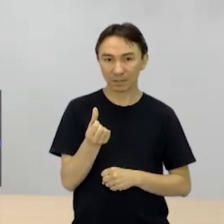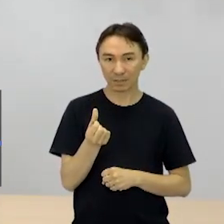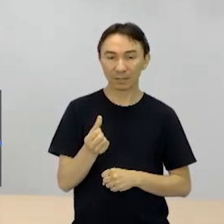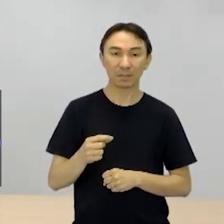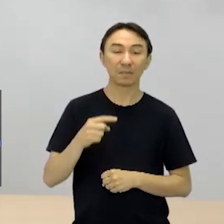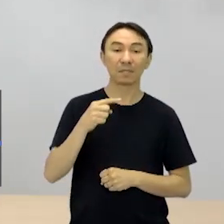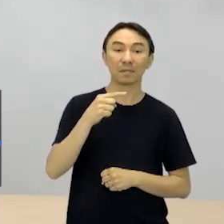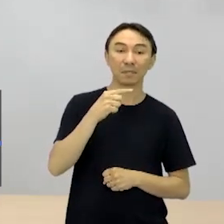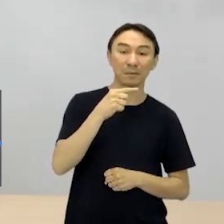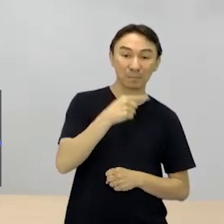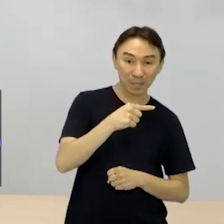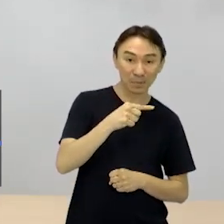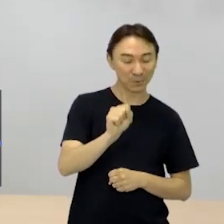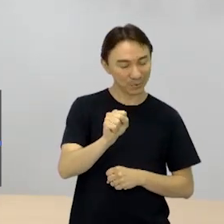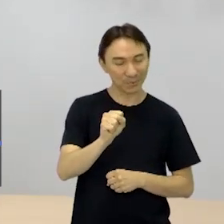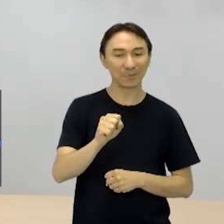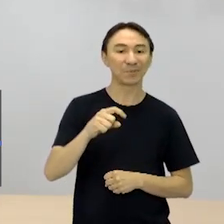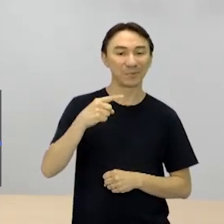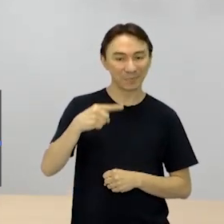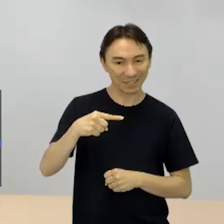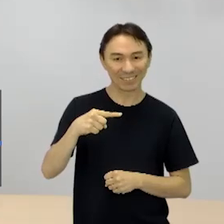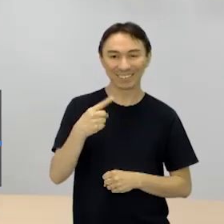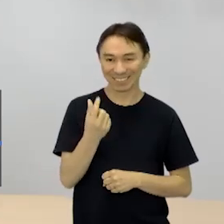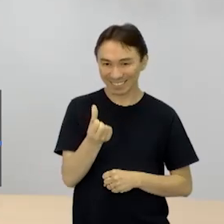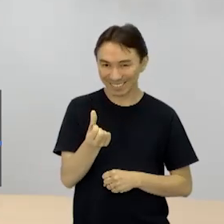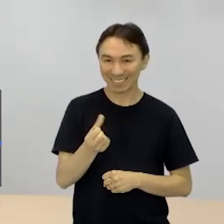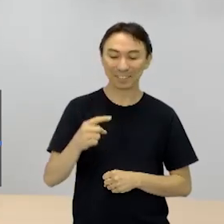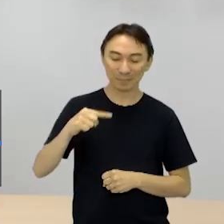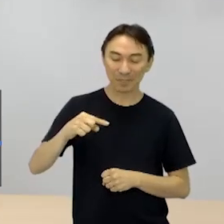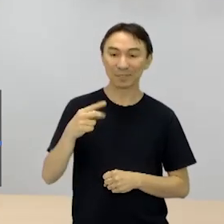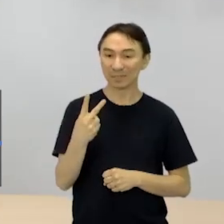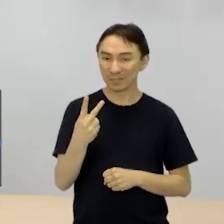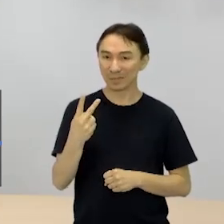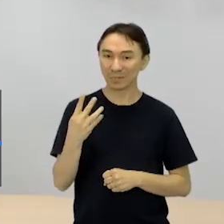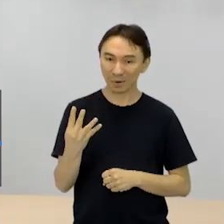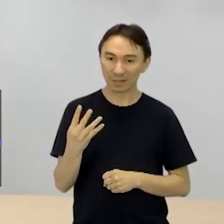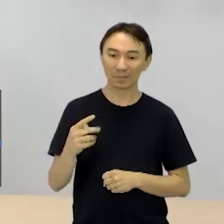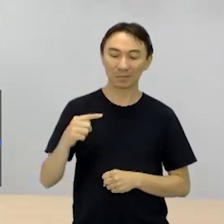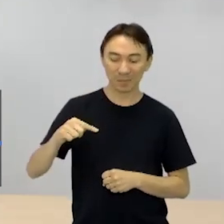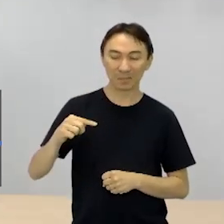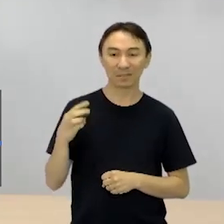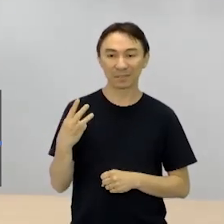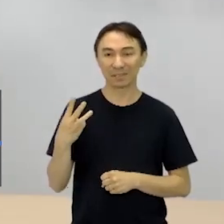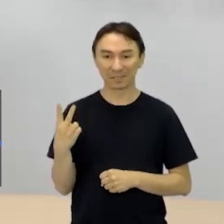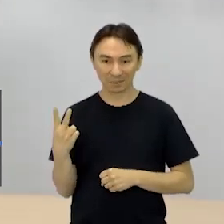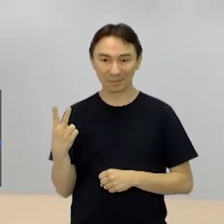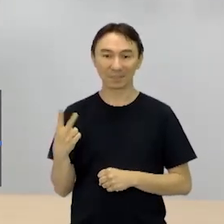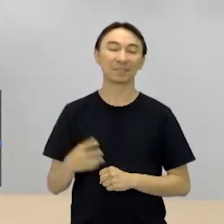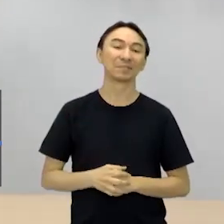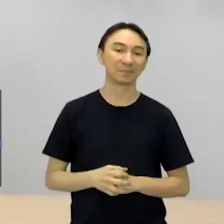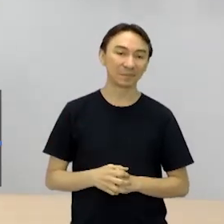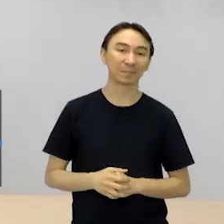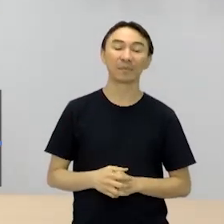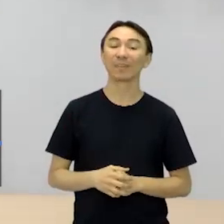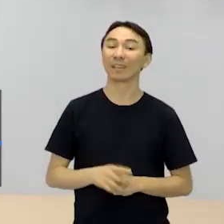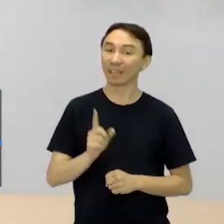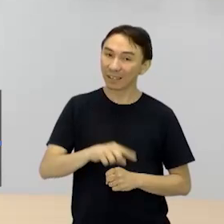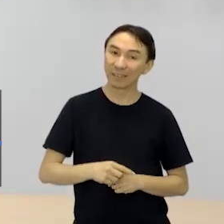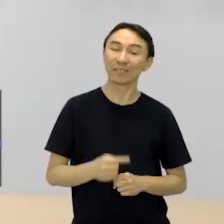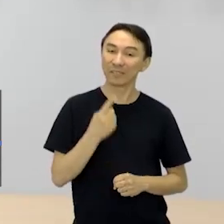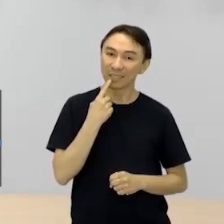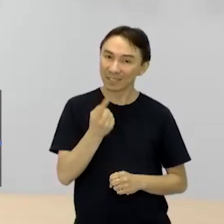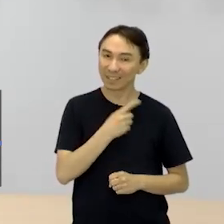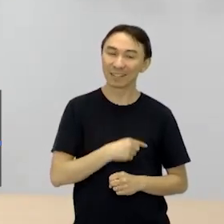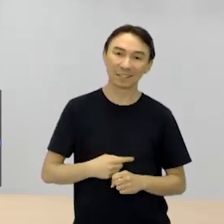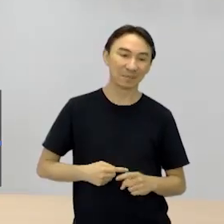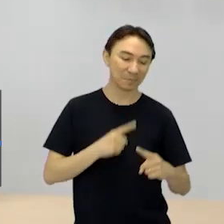Ah, é menos, né? Menos 8, menos 16, menos 24... menos 32. No caso aí, ela fez aí multiplicando por menos